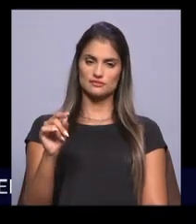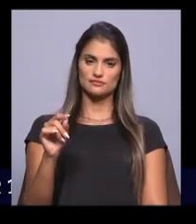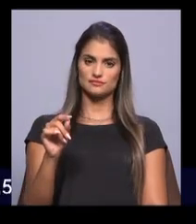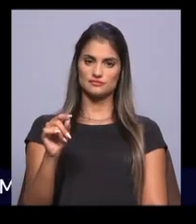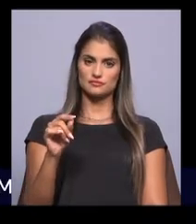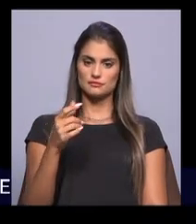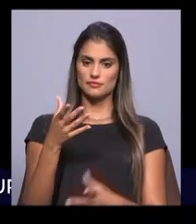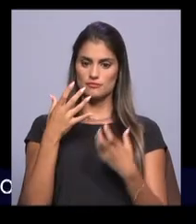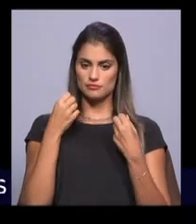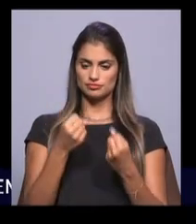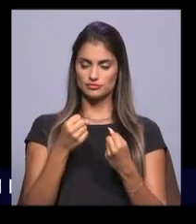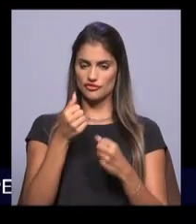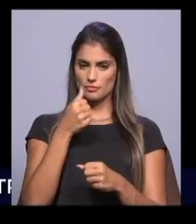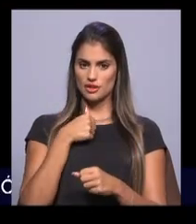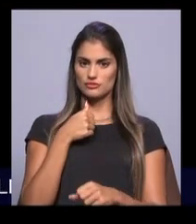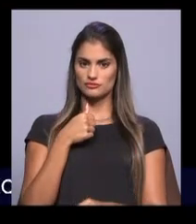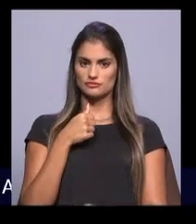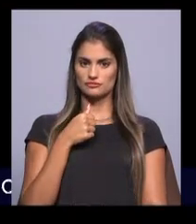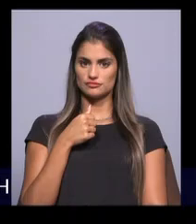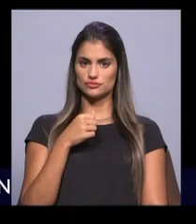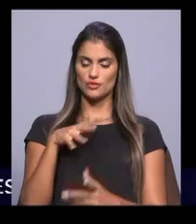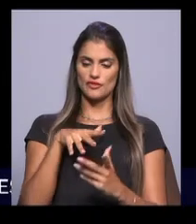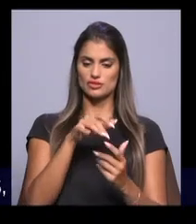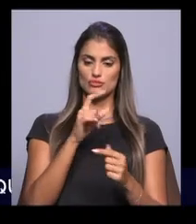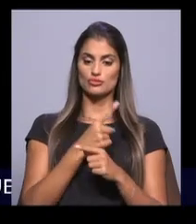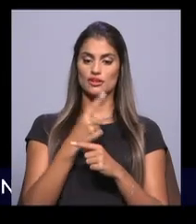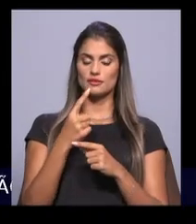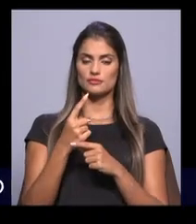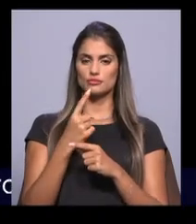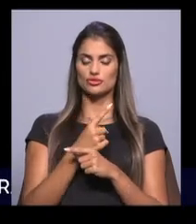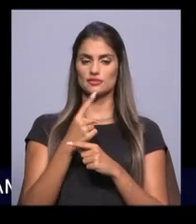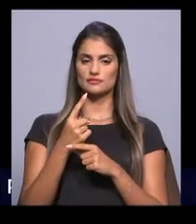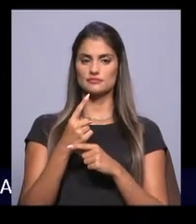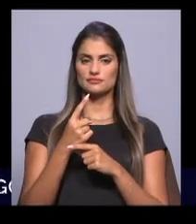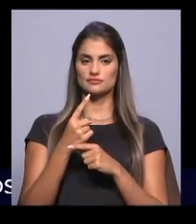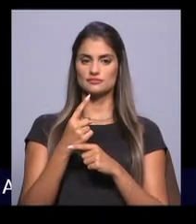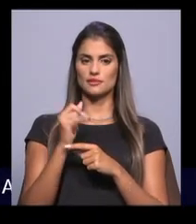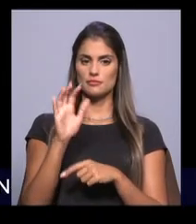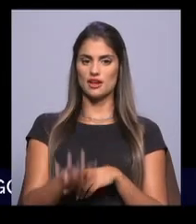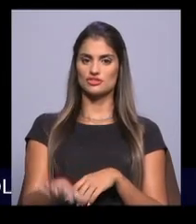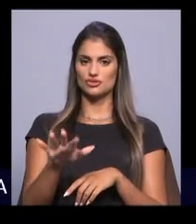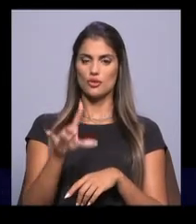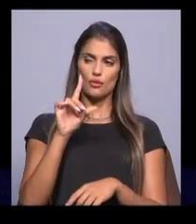mais vermelho está. É o chamado redshift do universo. E porquê? Porque as imagens mais